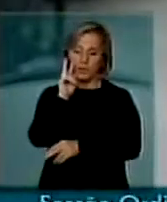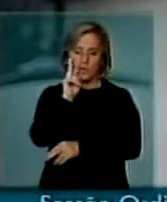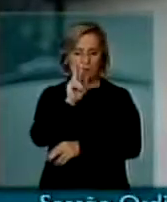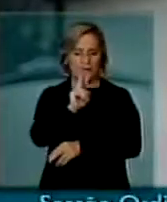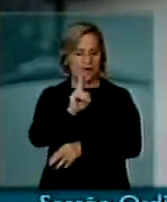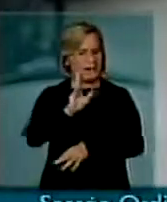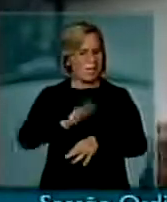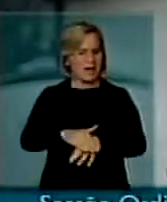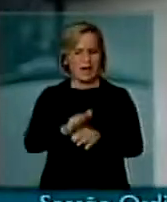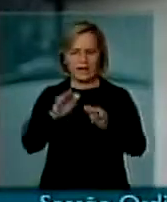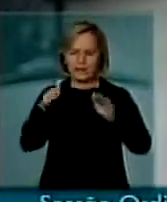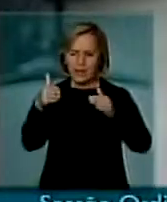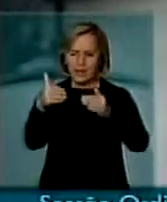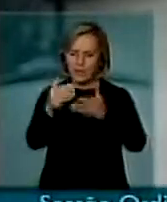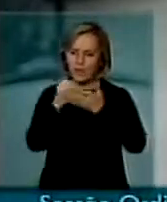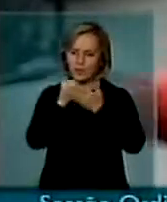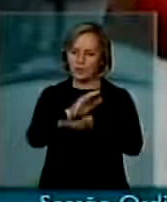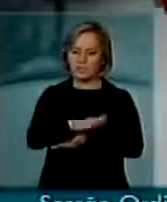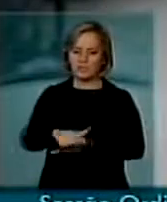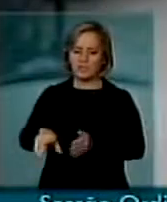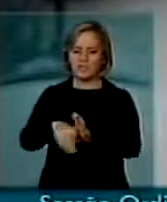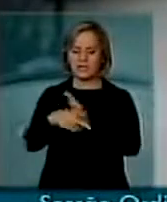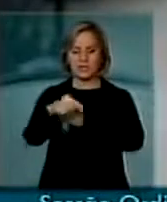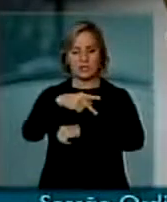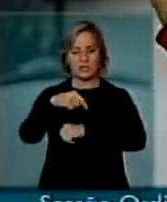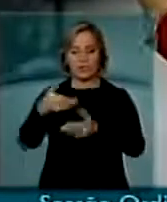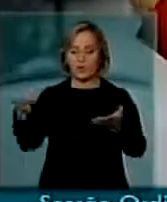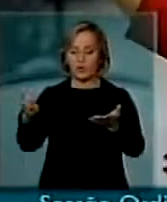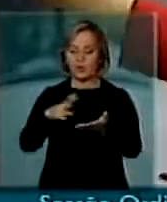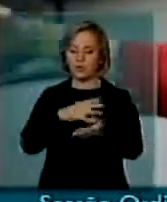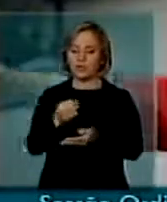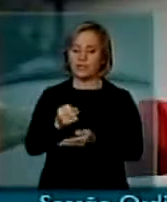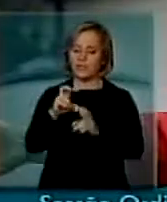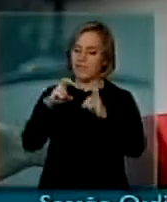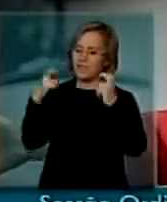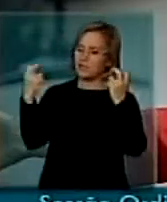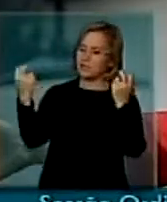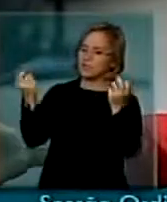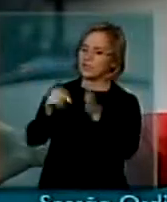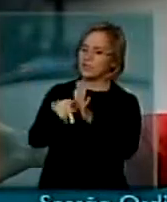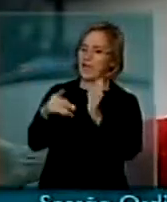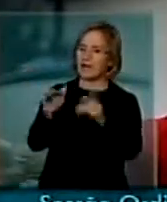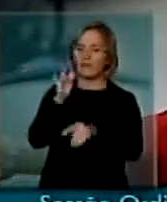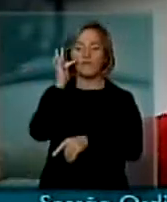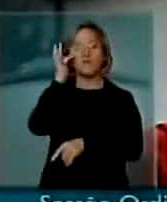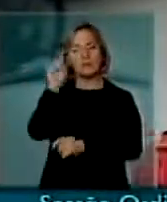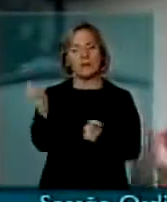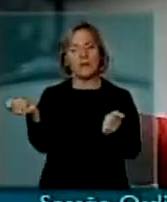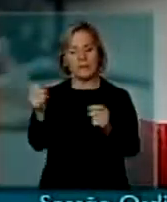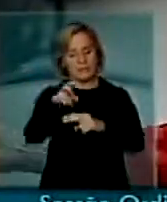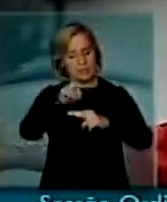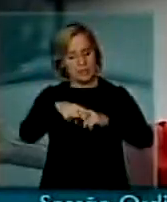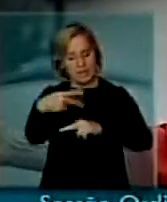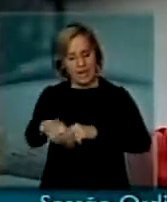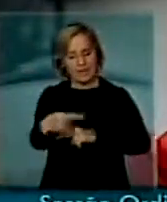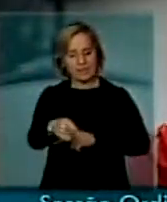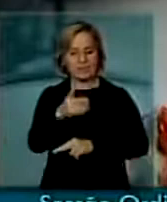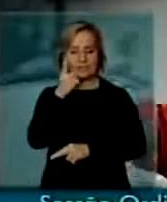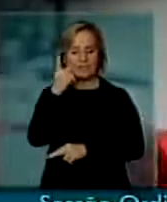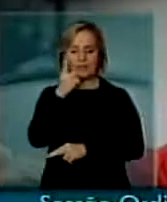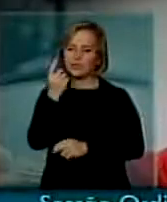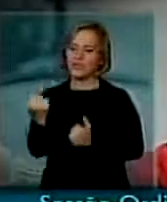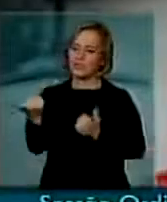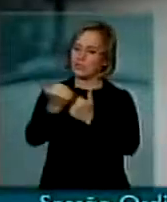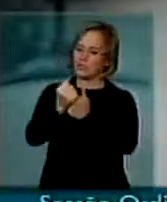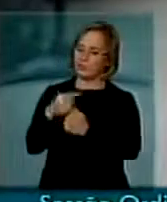crianças deste país, que certamente os que estão na galeria hoje poderão estar neste plenário amanhã, sendo os nossos deputados,